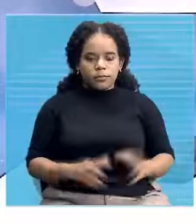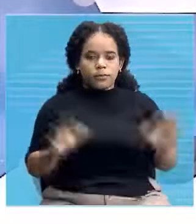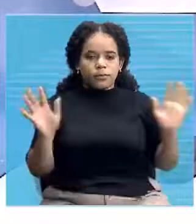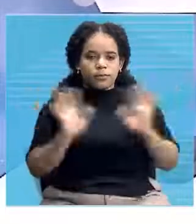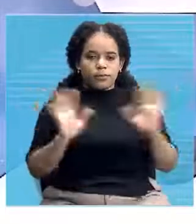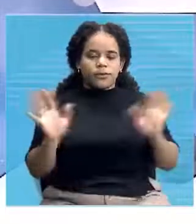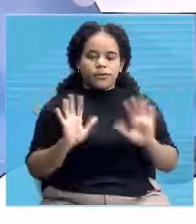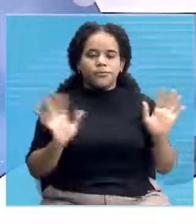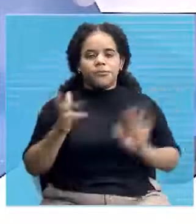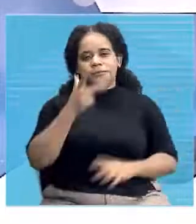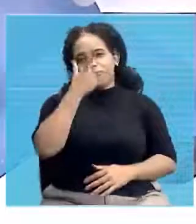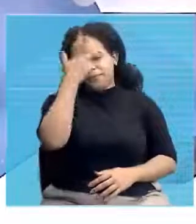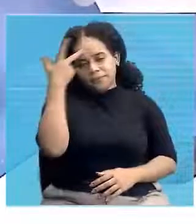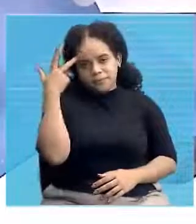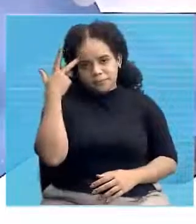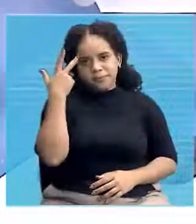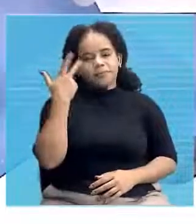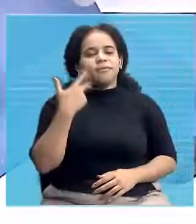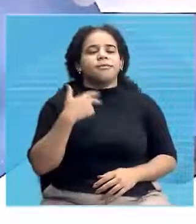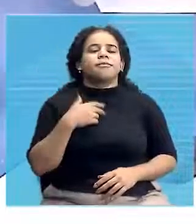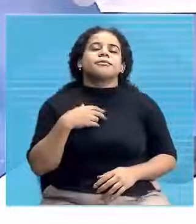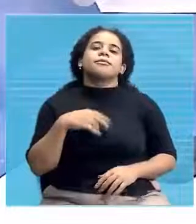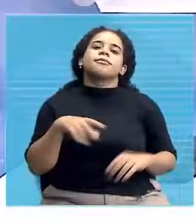Olá pessoal, estamos de volta.